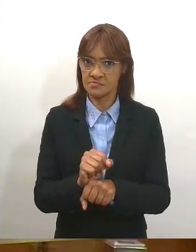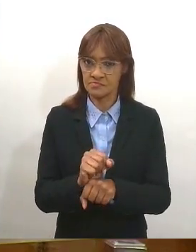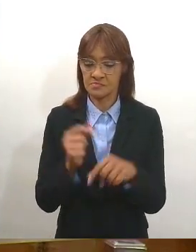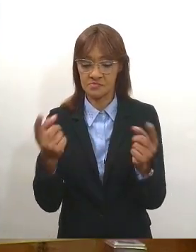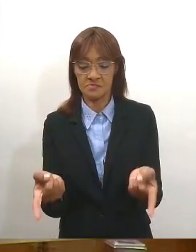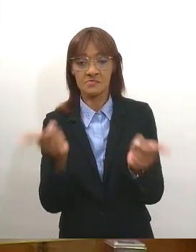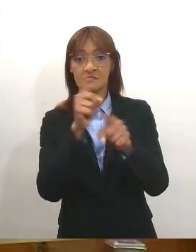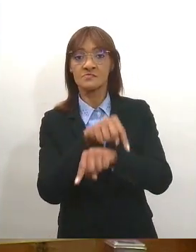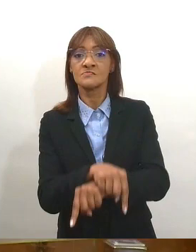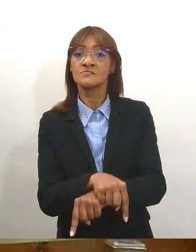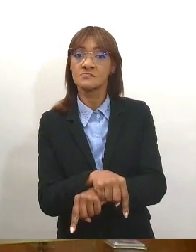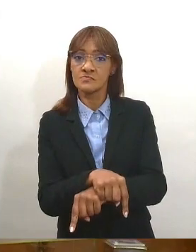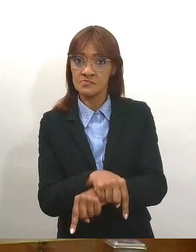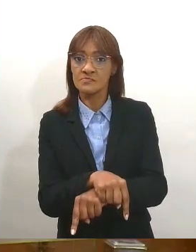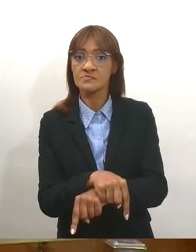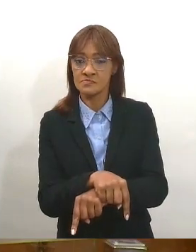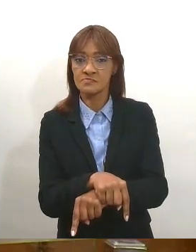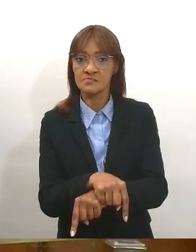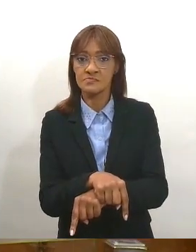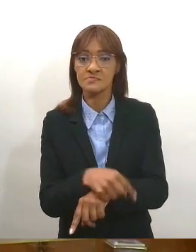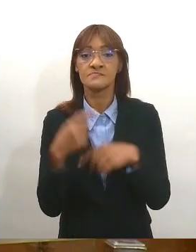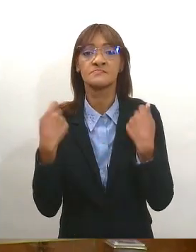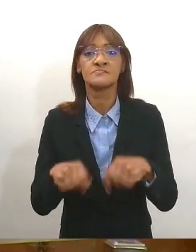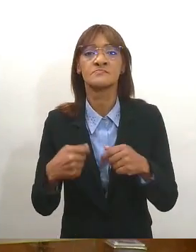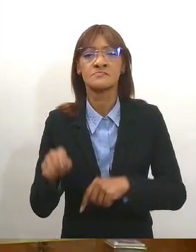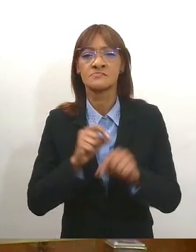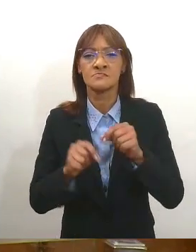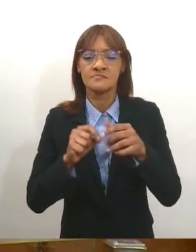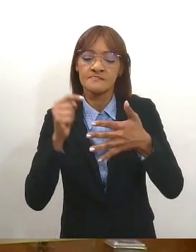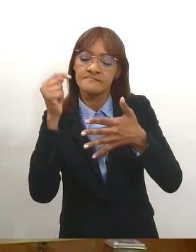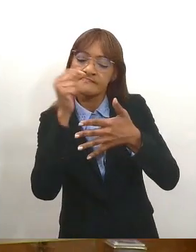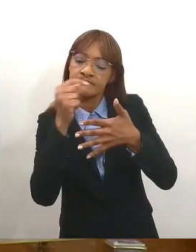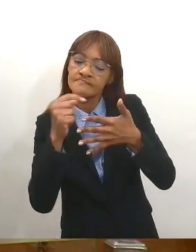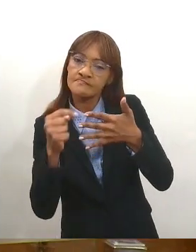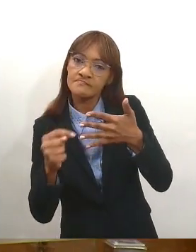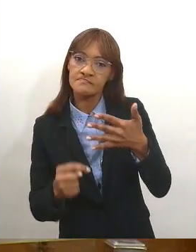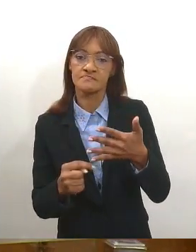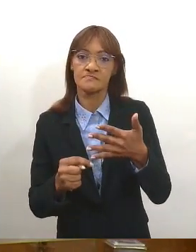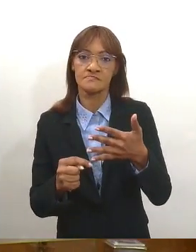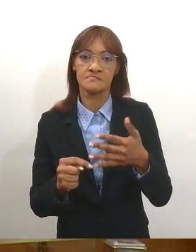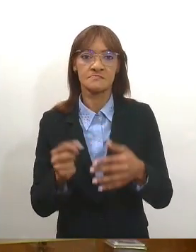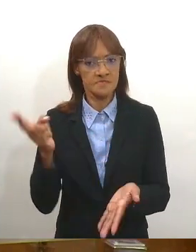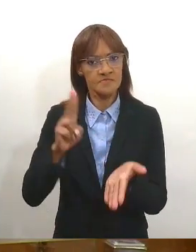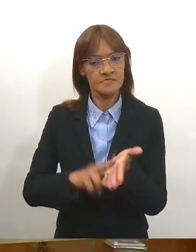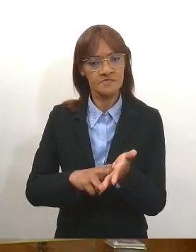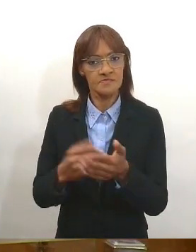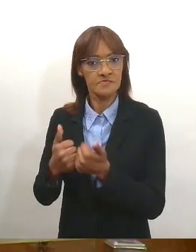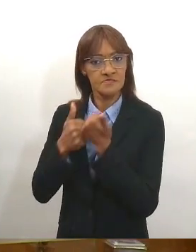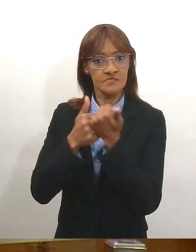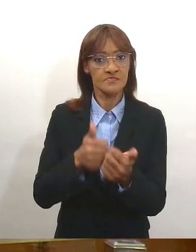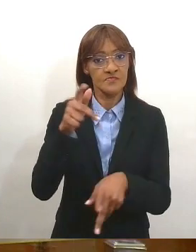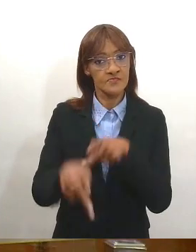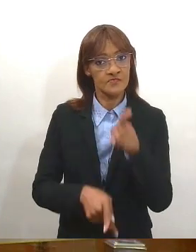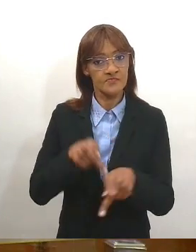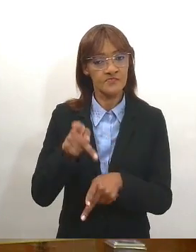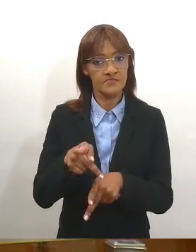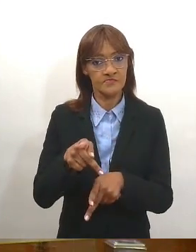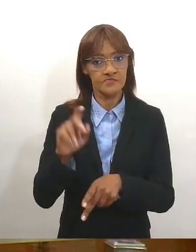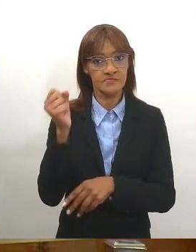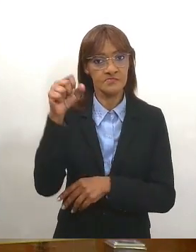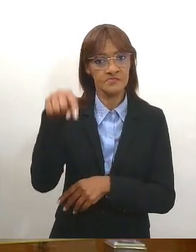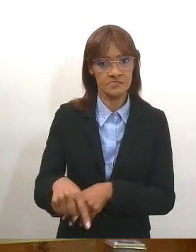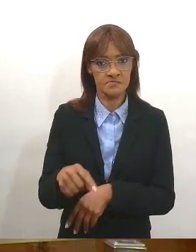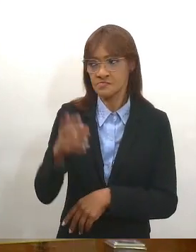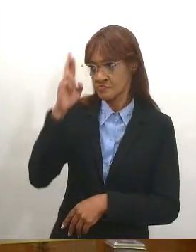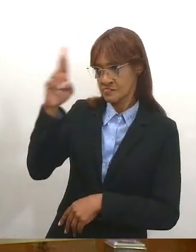precisamos pontuar e defender os interesses do povo sergipano. Vossa Excelência... Tem mais dois minutos.